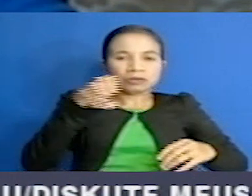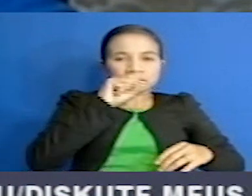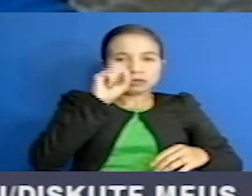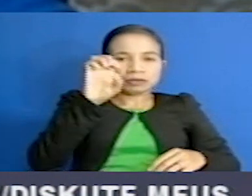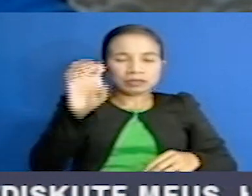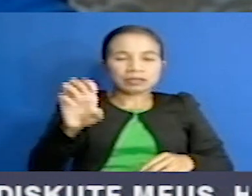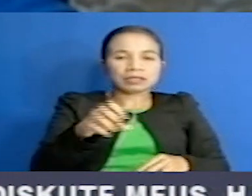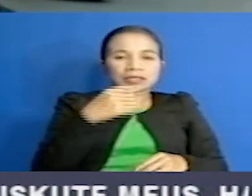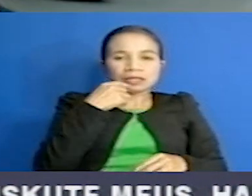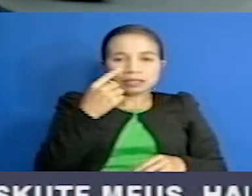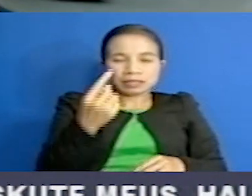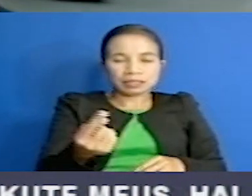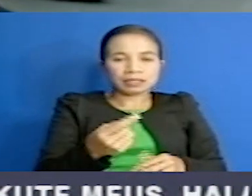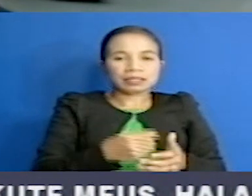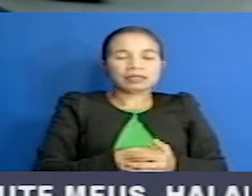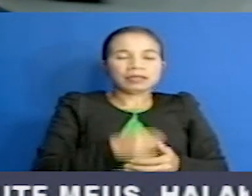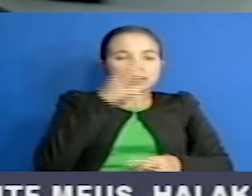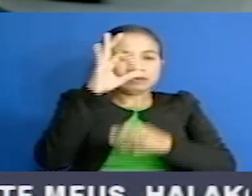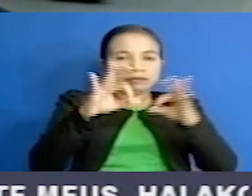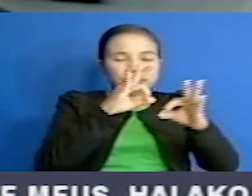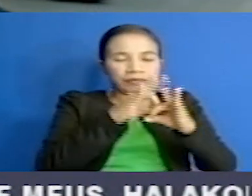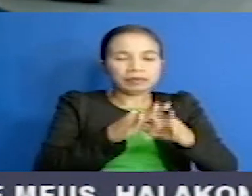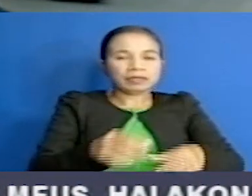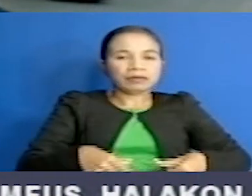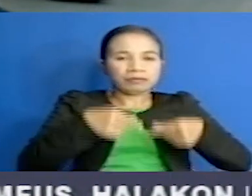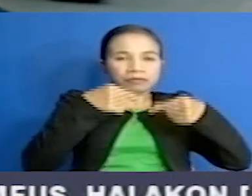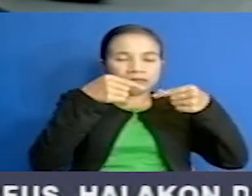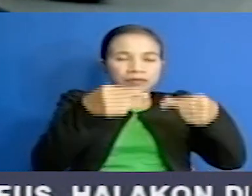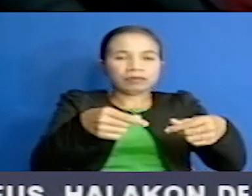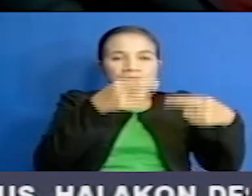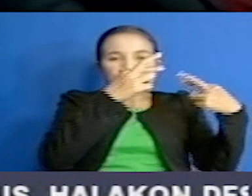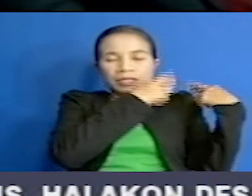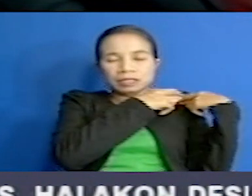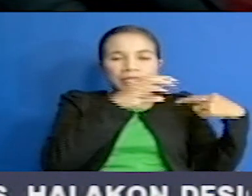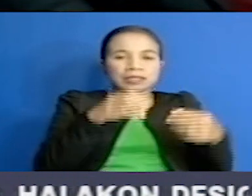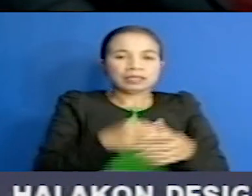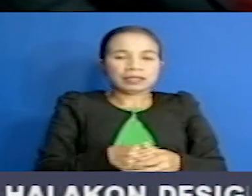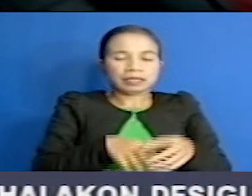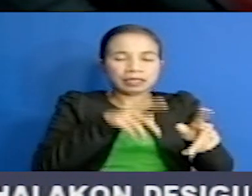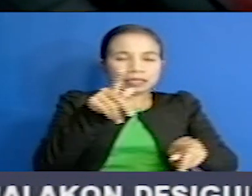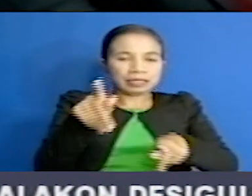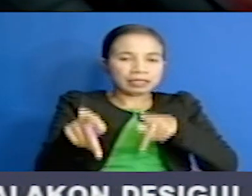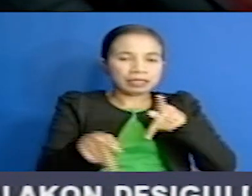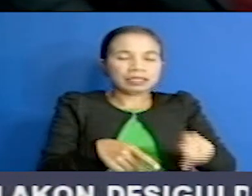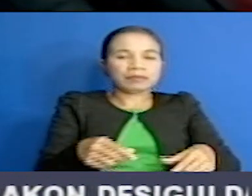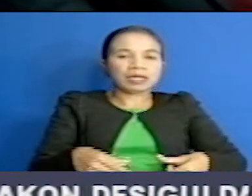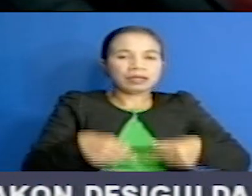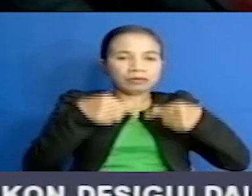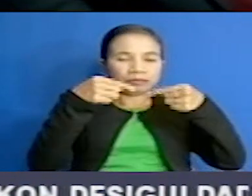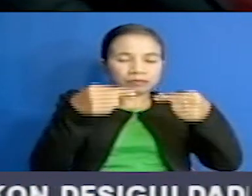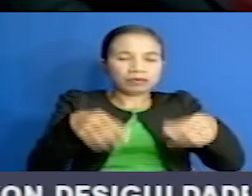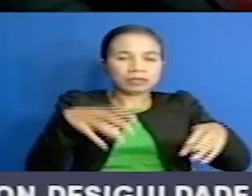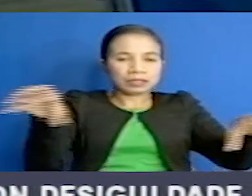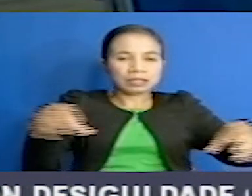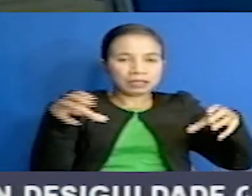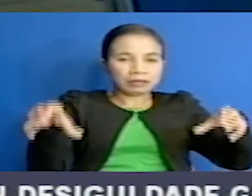Agostinho da Silva Hateten, confiança lhe atribui a Ceslin, sociedade anônima, ato fornece